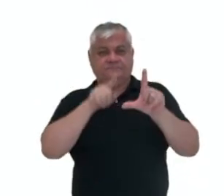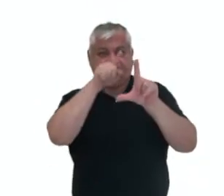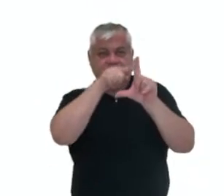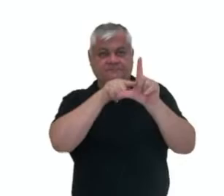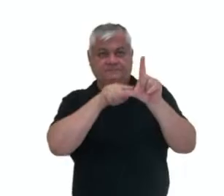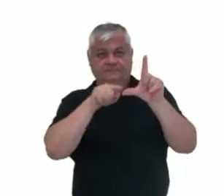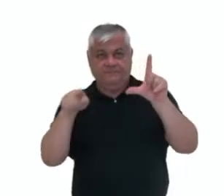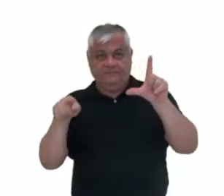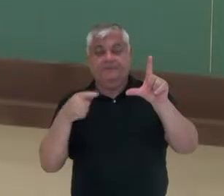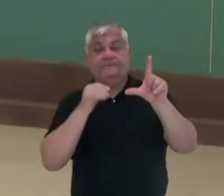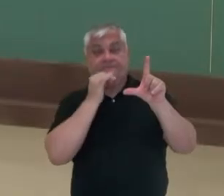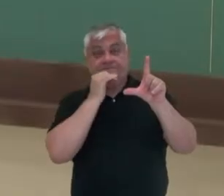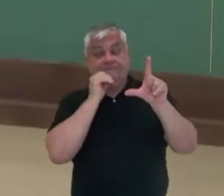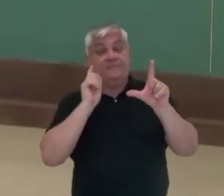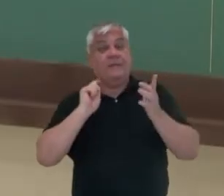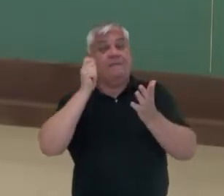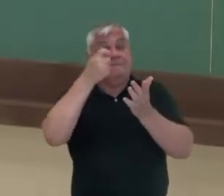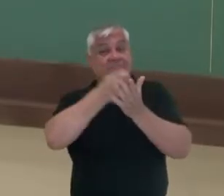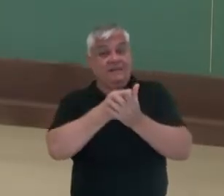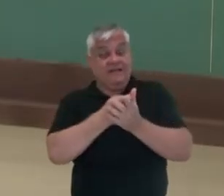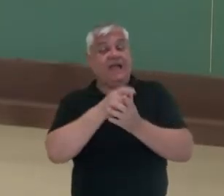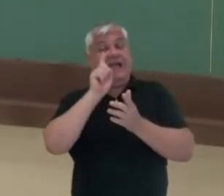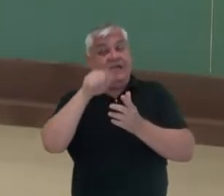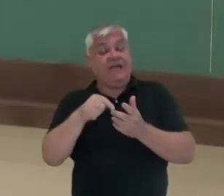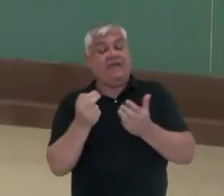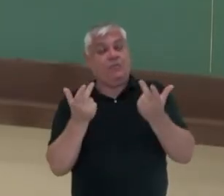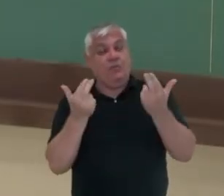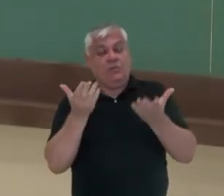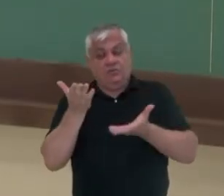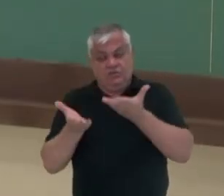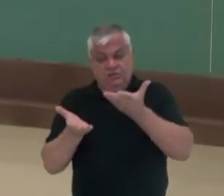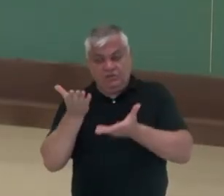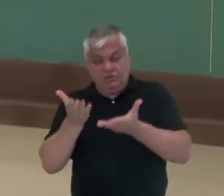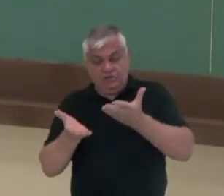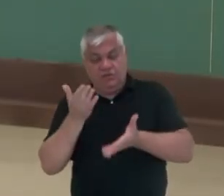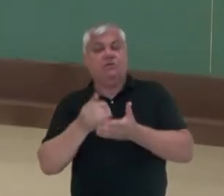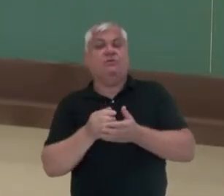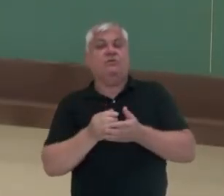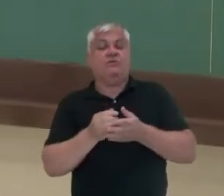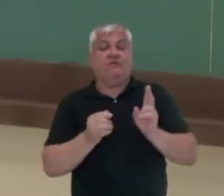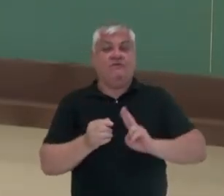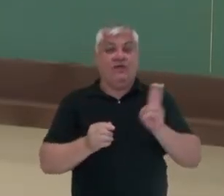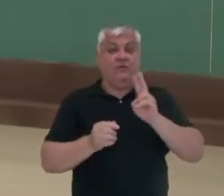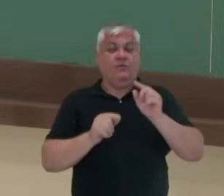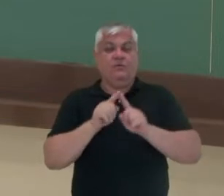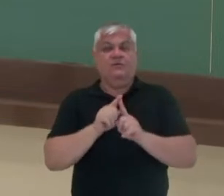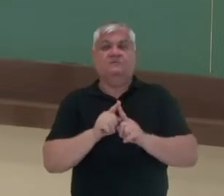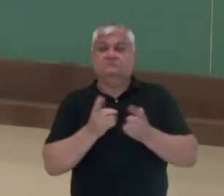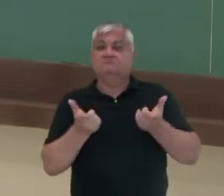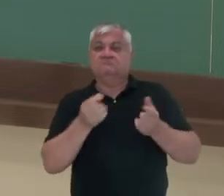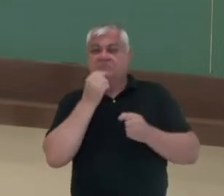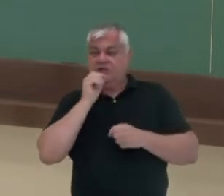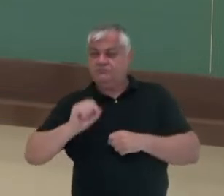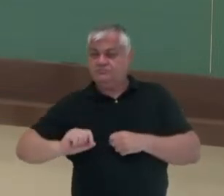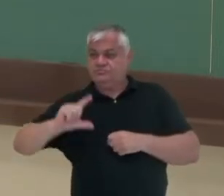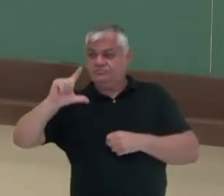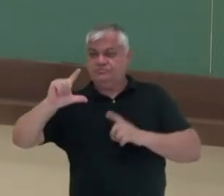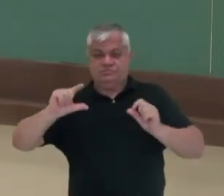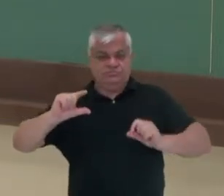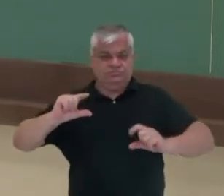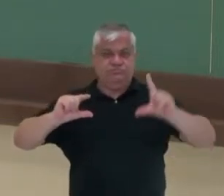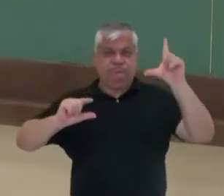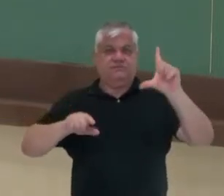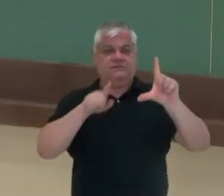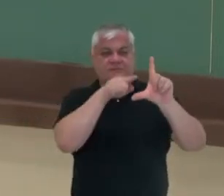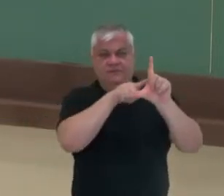Como o preço a pagar é proporcional, como que a gente sabe isso? De olhar o meu gráfico, né, gente? Eu tenho uma